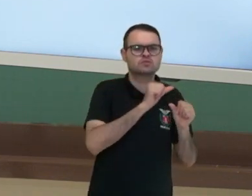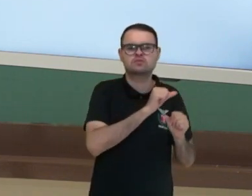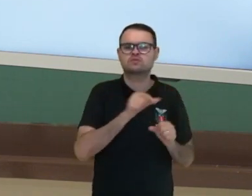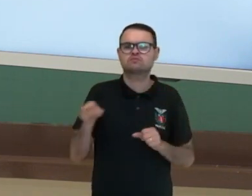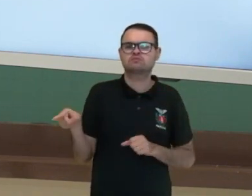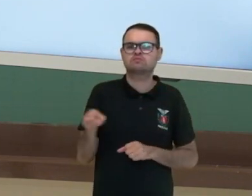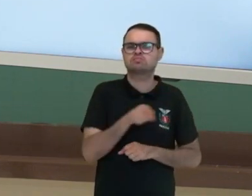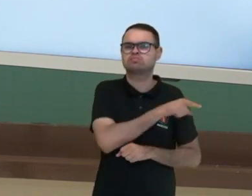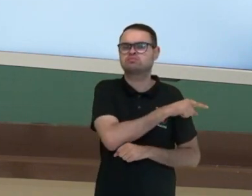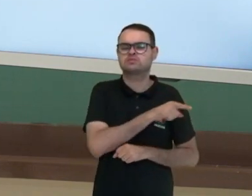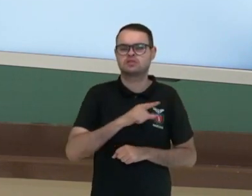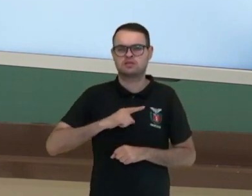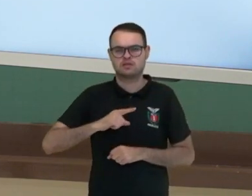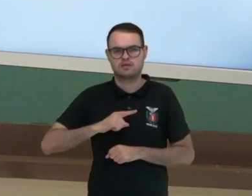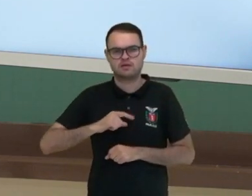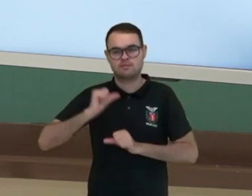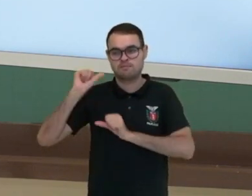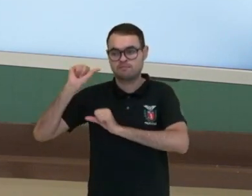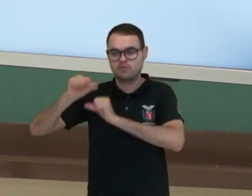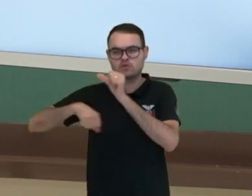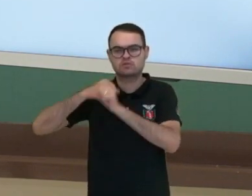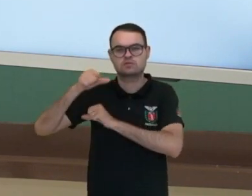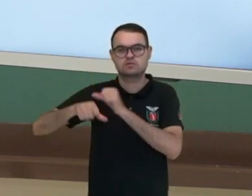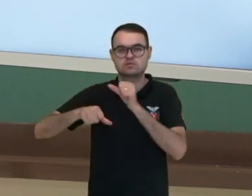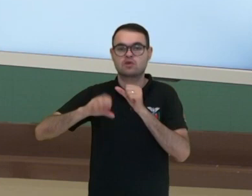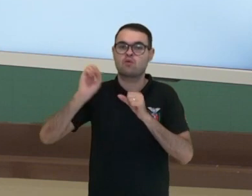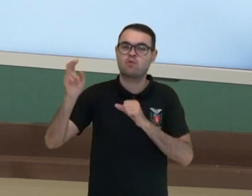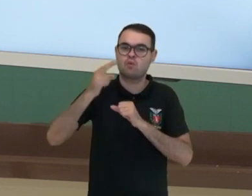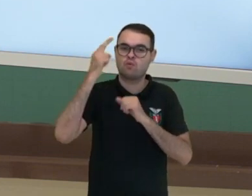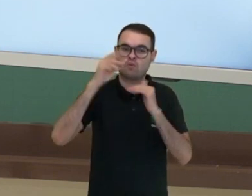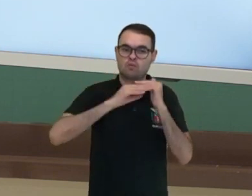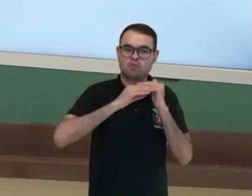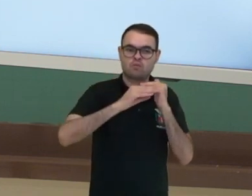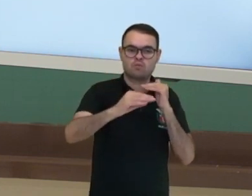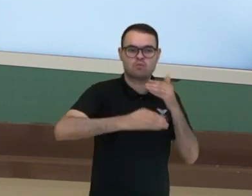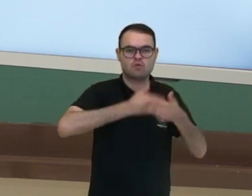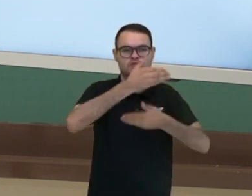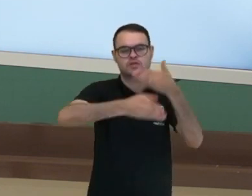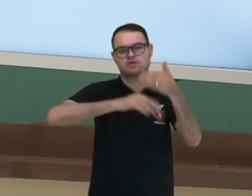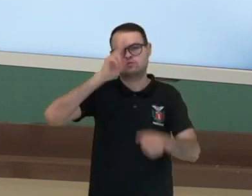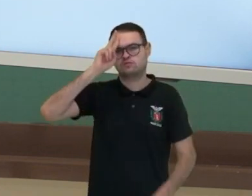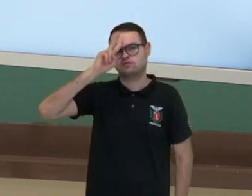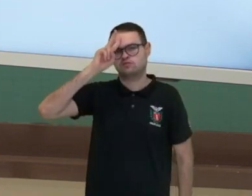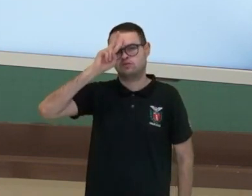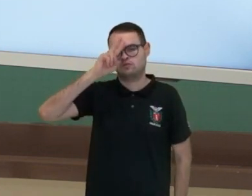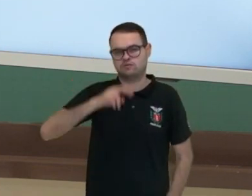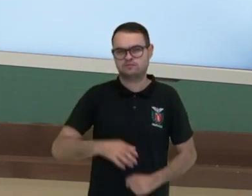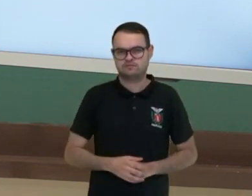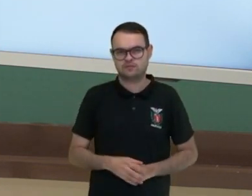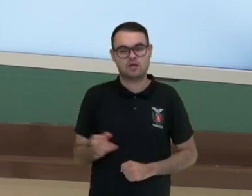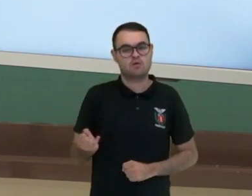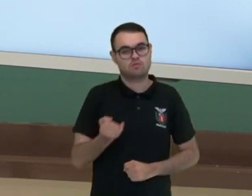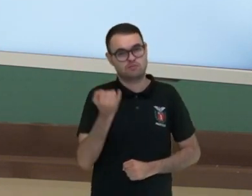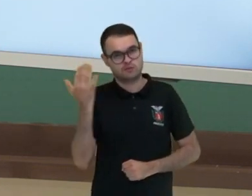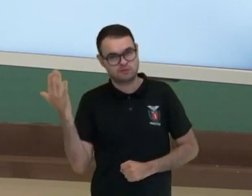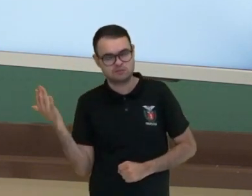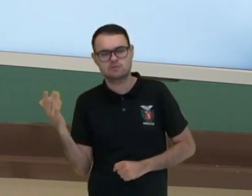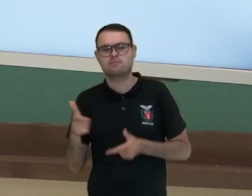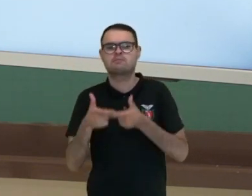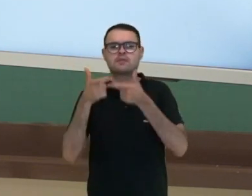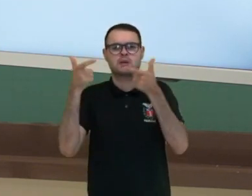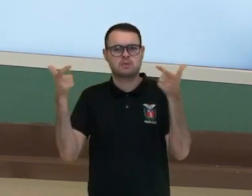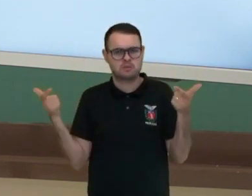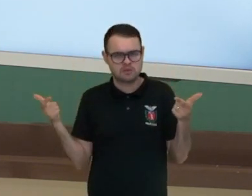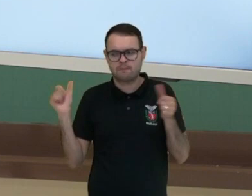percebendo as mudanças e permanências do processo histórico. Algumas coisas, né, a grande maioria